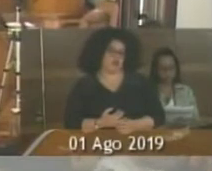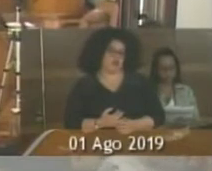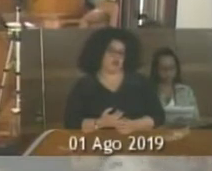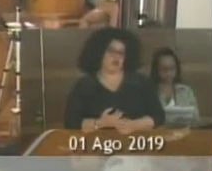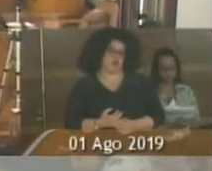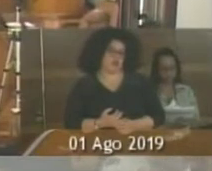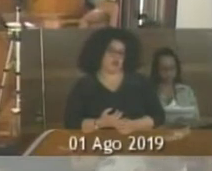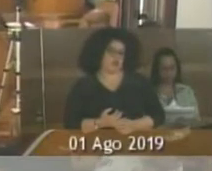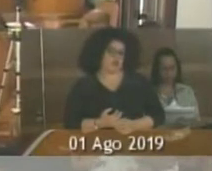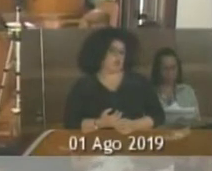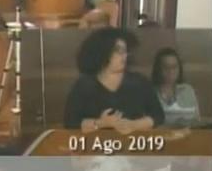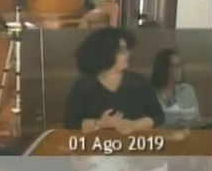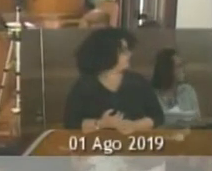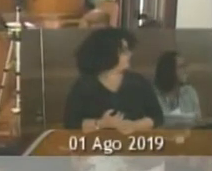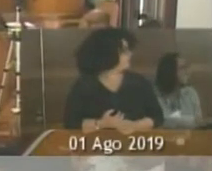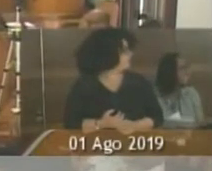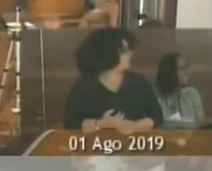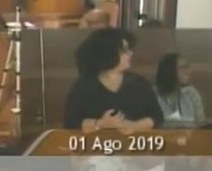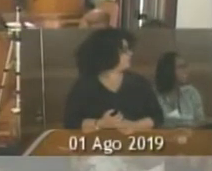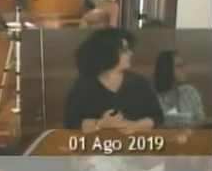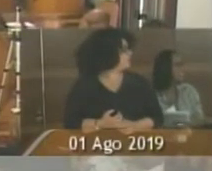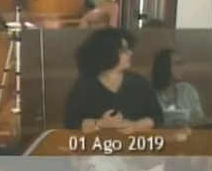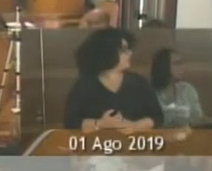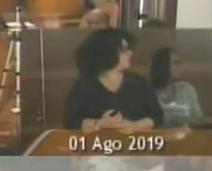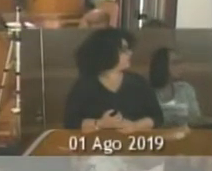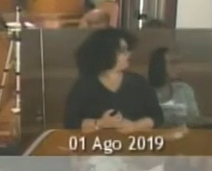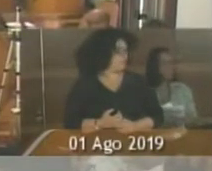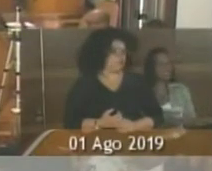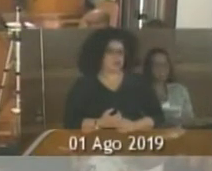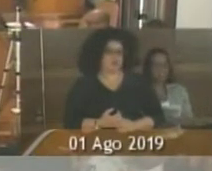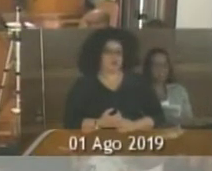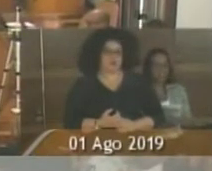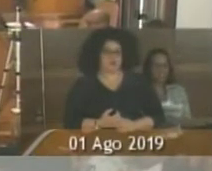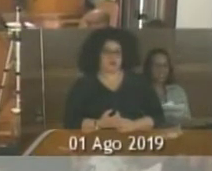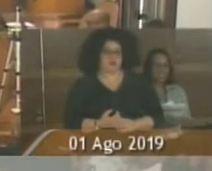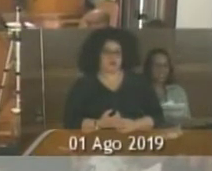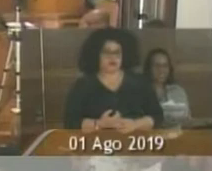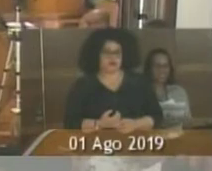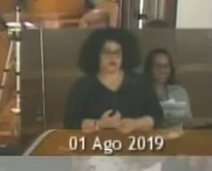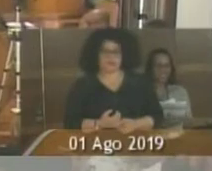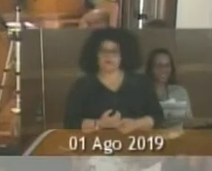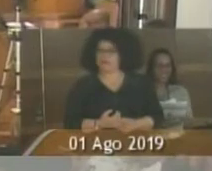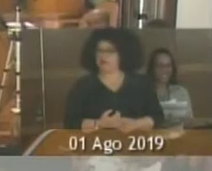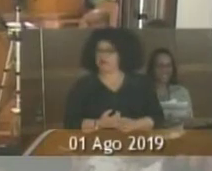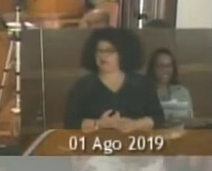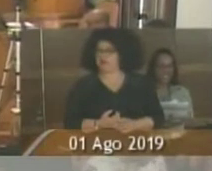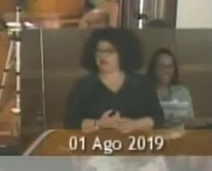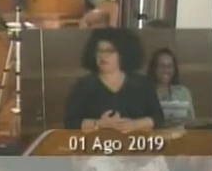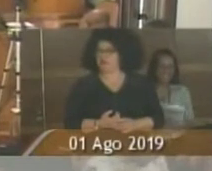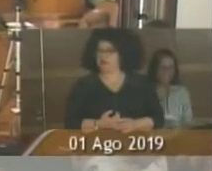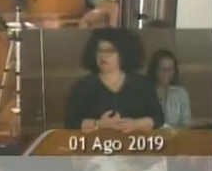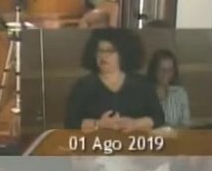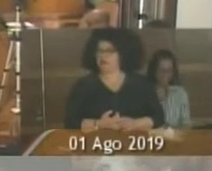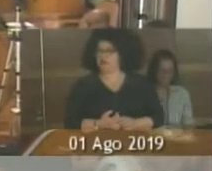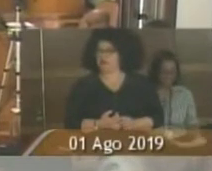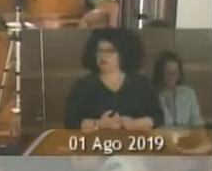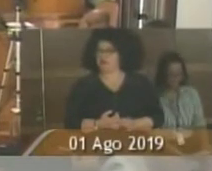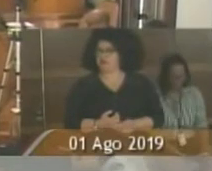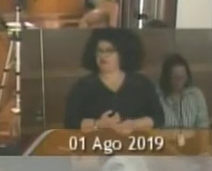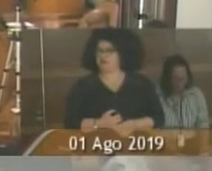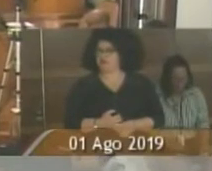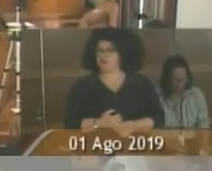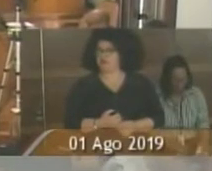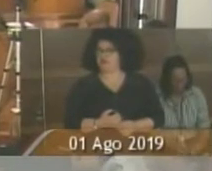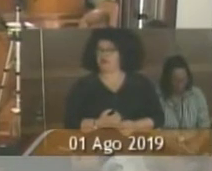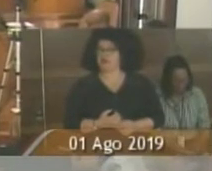número 32. Tá boa, Tito, tá boa, tá fiada. E para encerrar aqui a minha fala